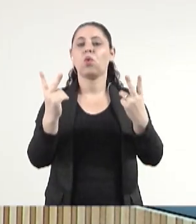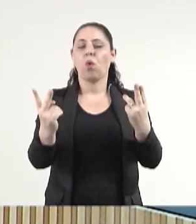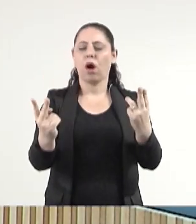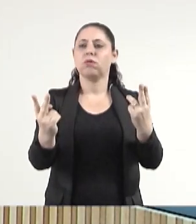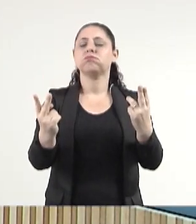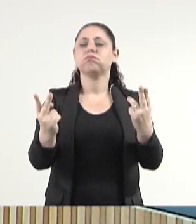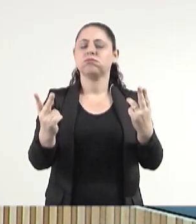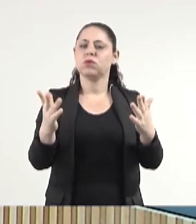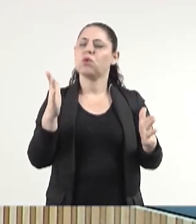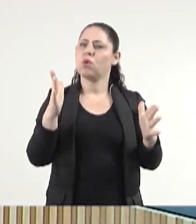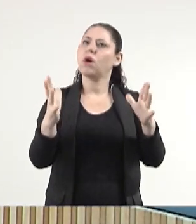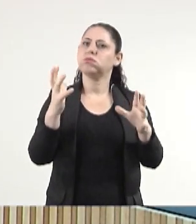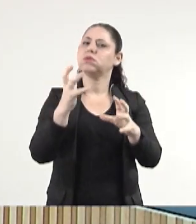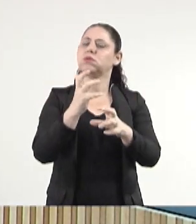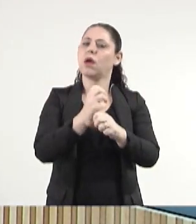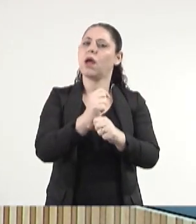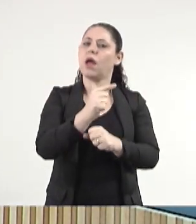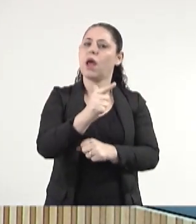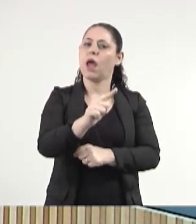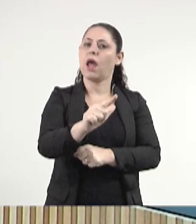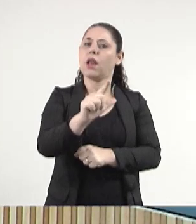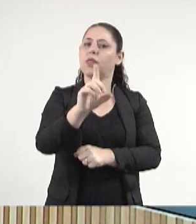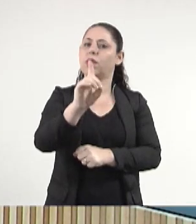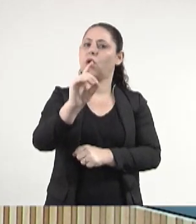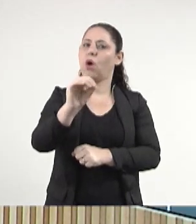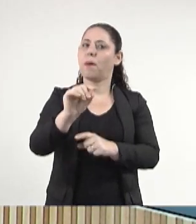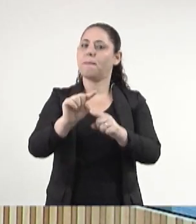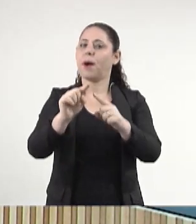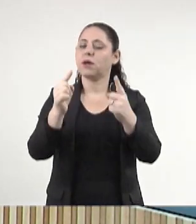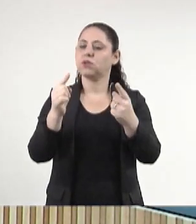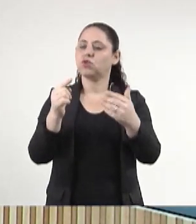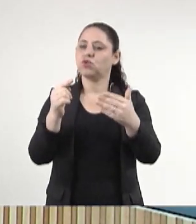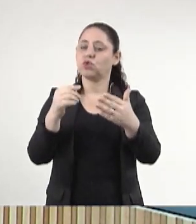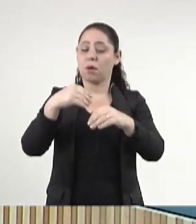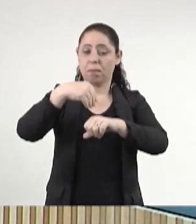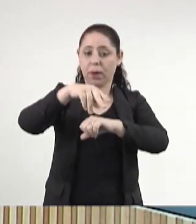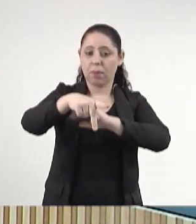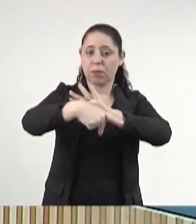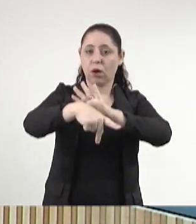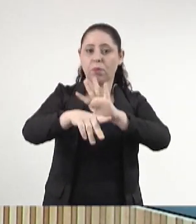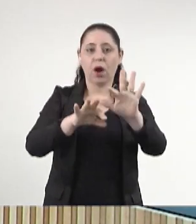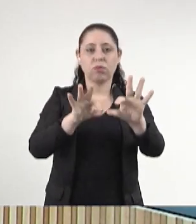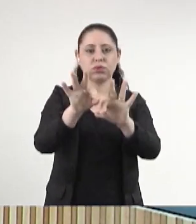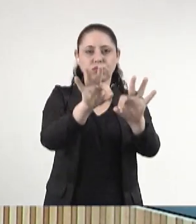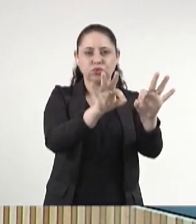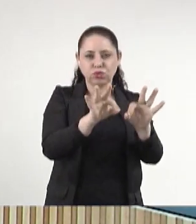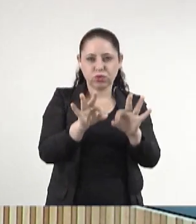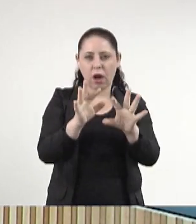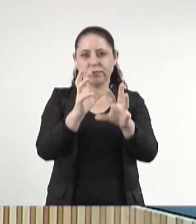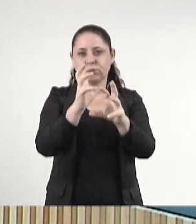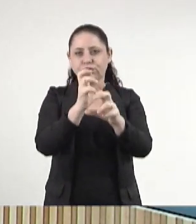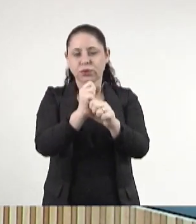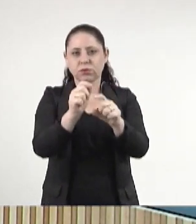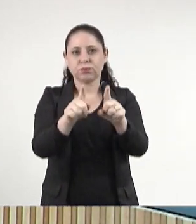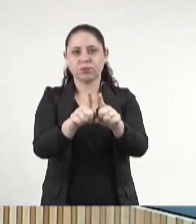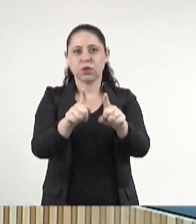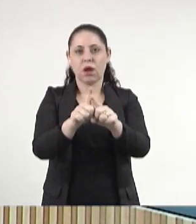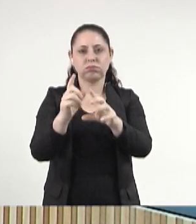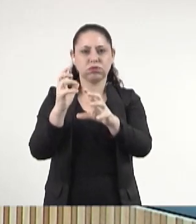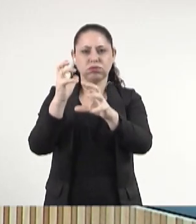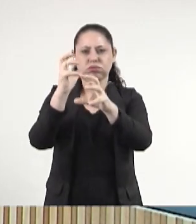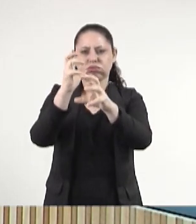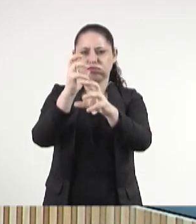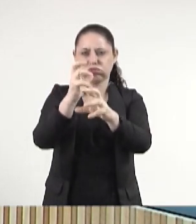número previsto inicialmente pela LDO, mas ao encaminhar a LOA, o governo fez alguns ajustes com relação à